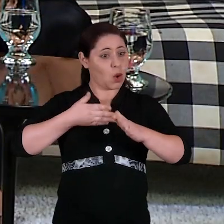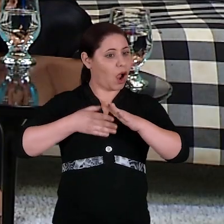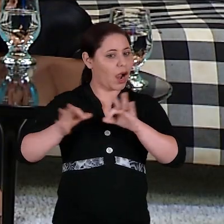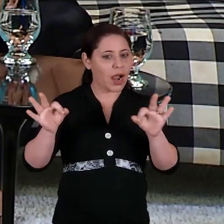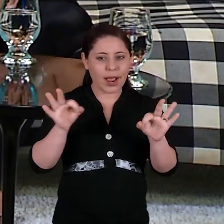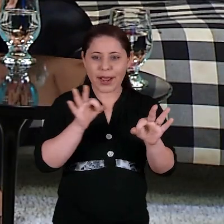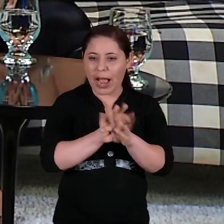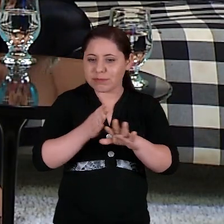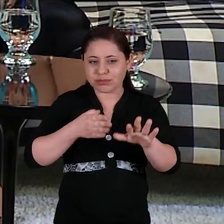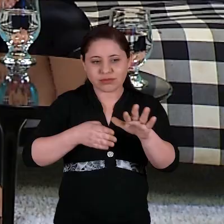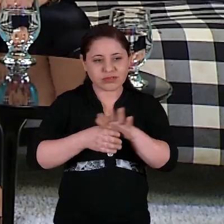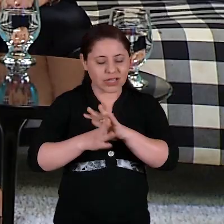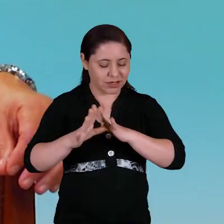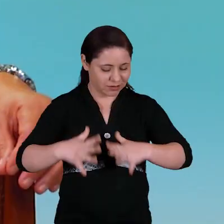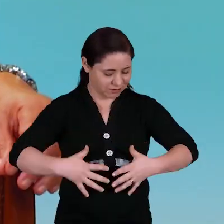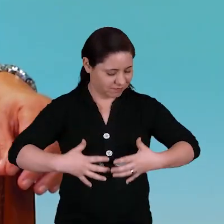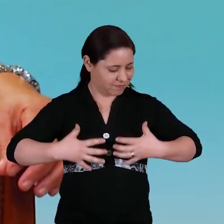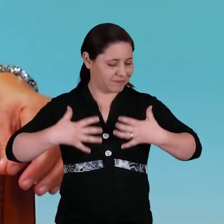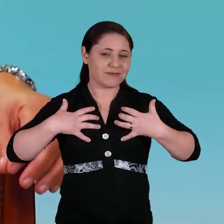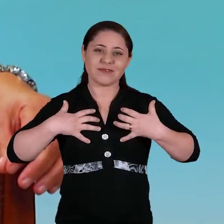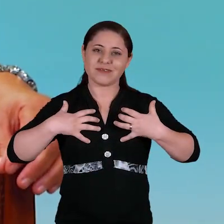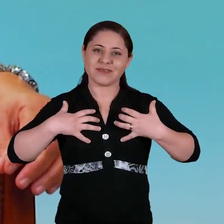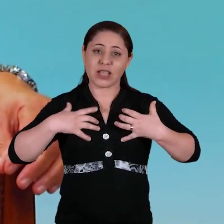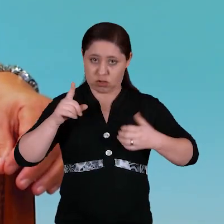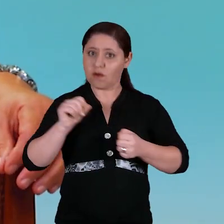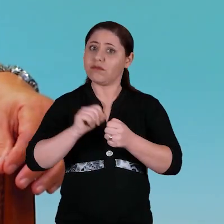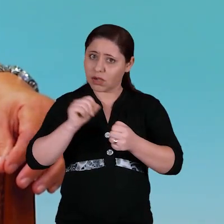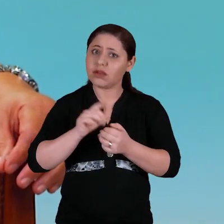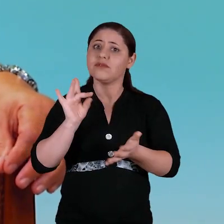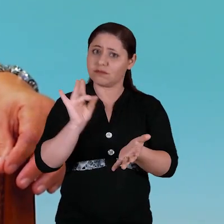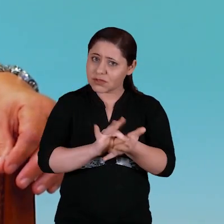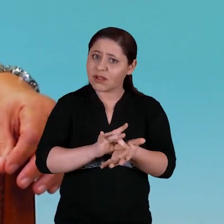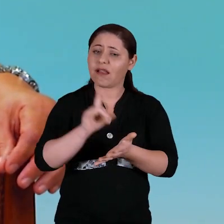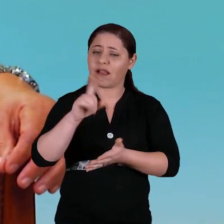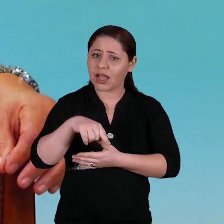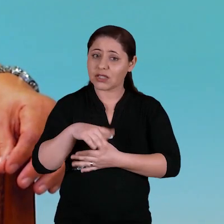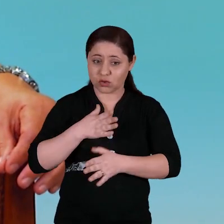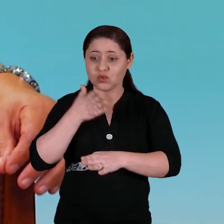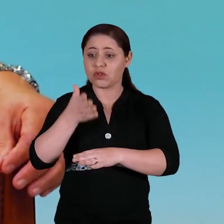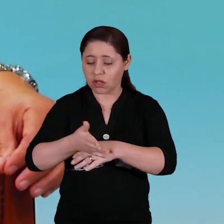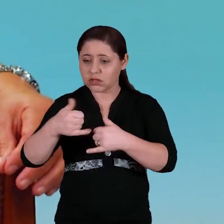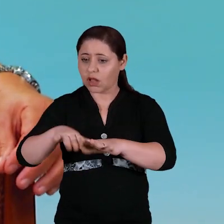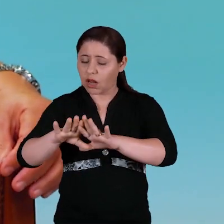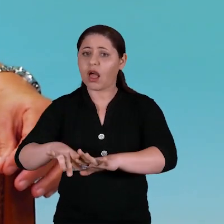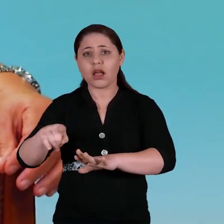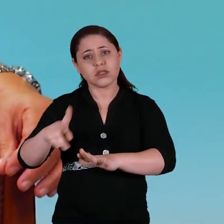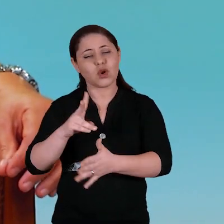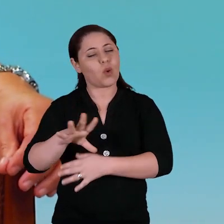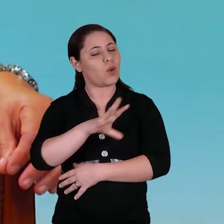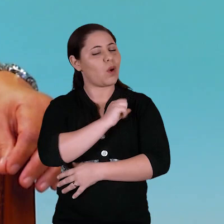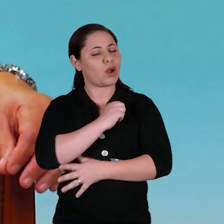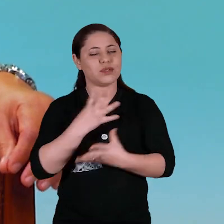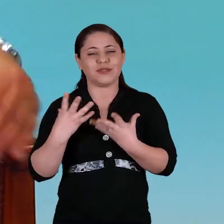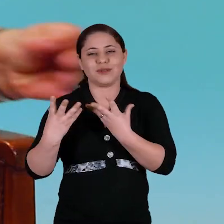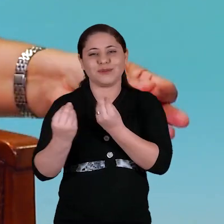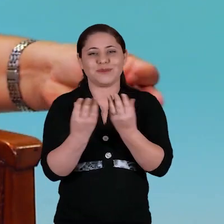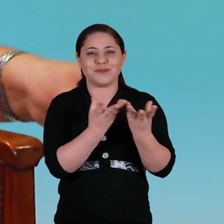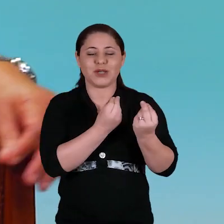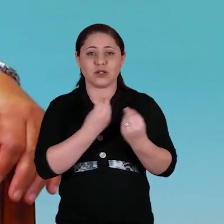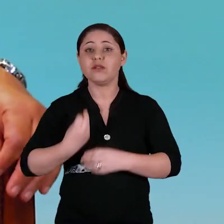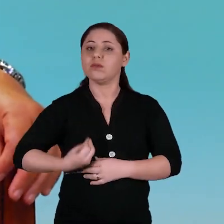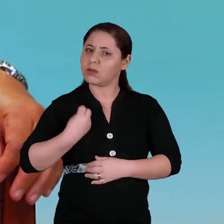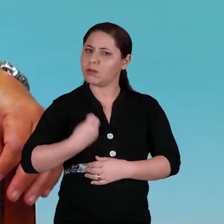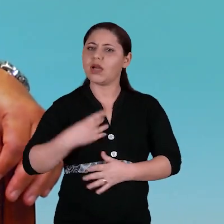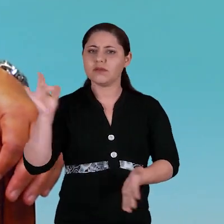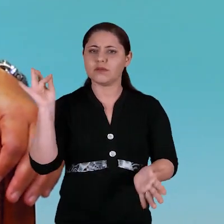também? Eu tenho 60 anos já, né? E eu estou lá, e assim, como eu gosto muito disso, eu